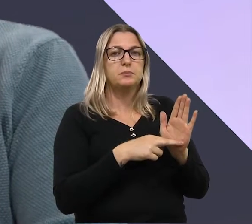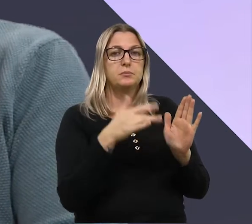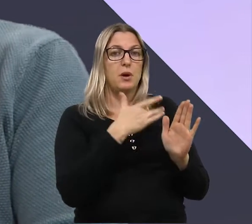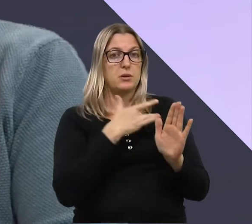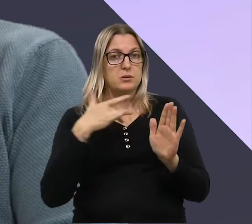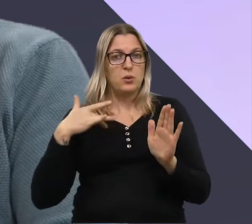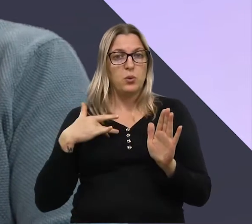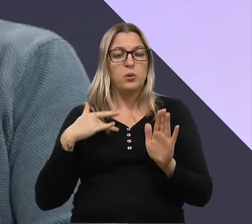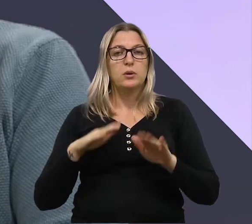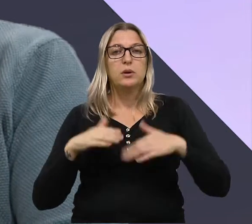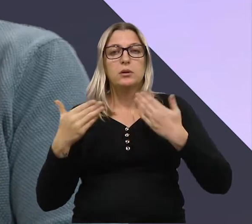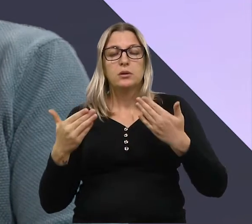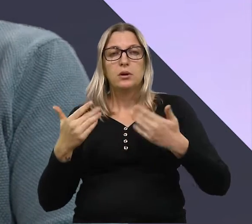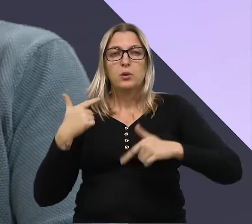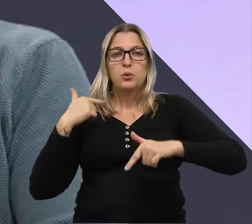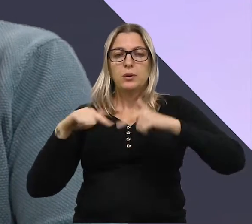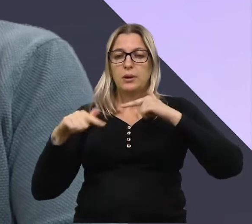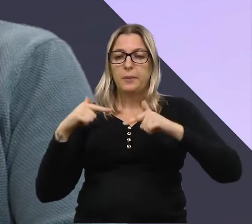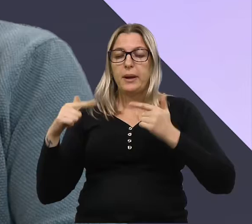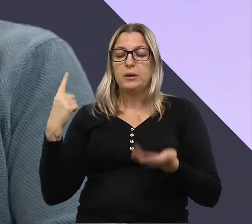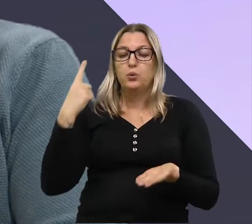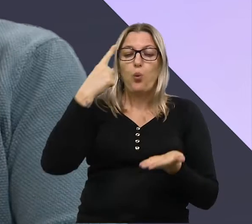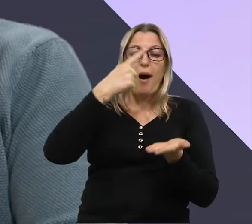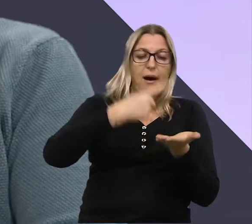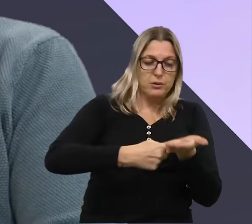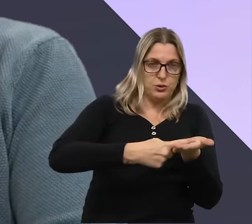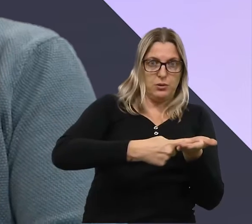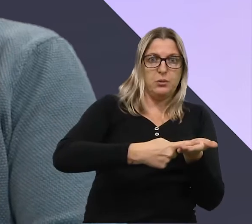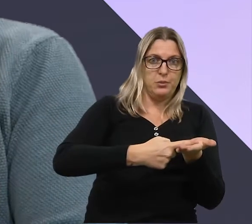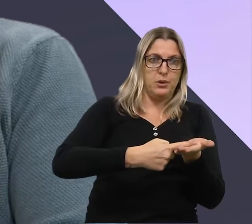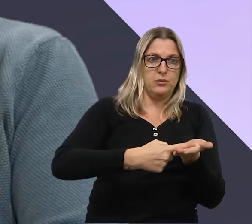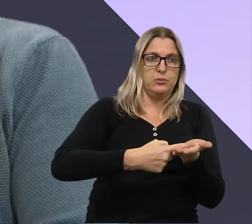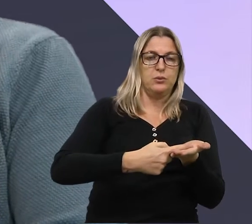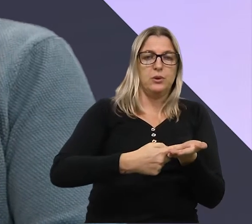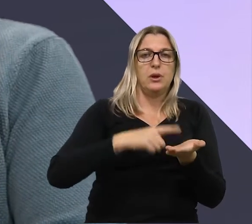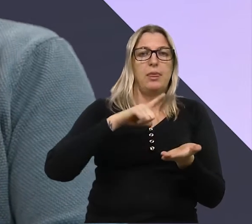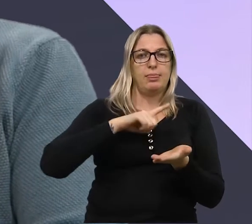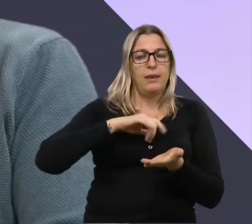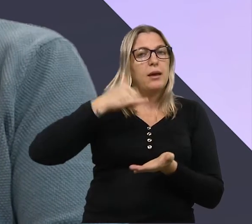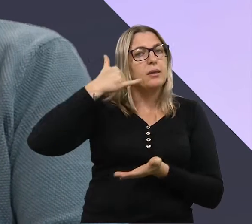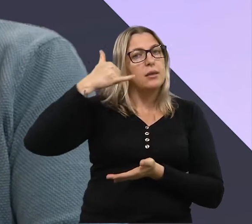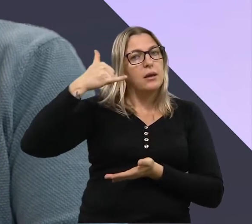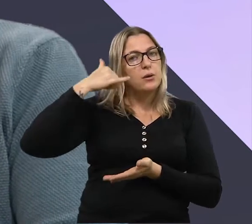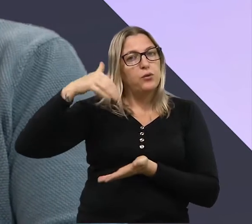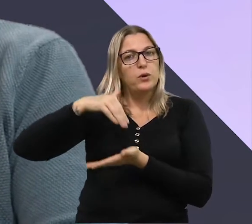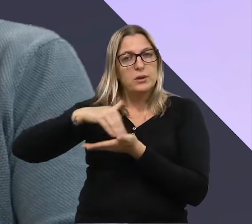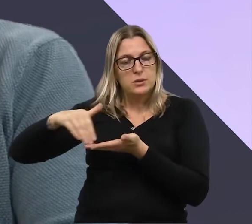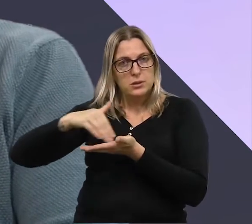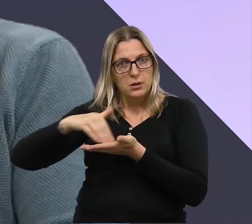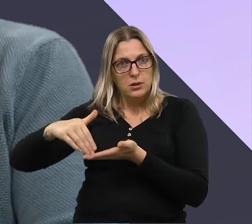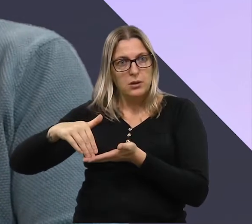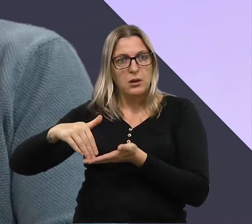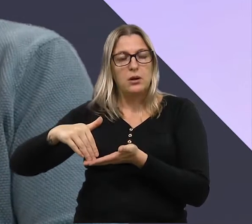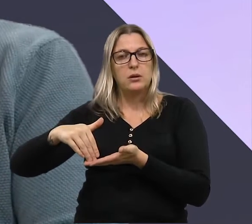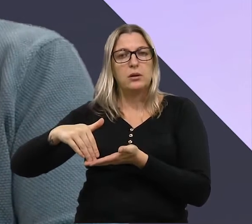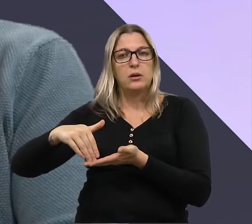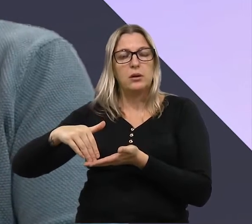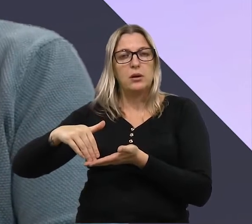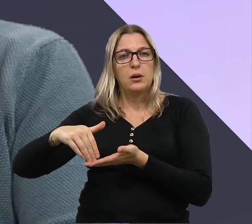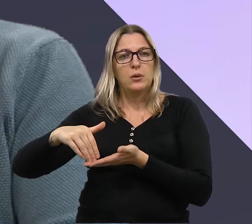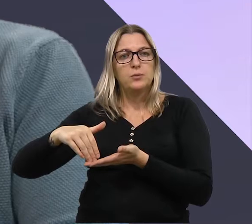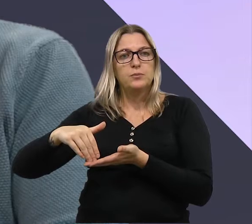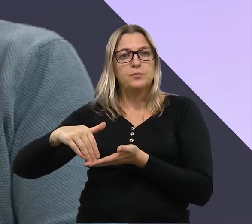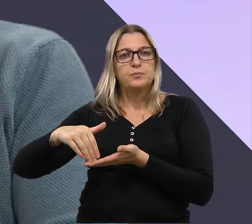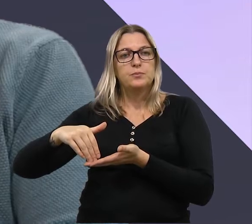pela saúde né então nós estamos trabalhando com agendamento momento nós temos um telefone da secretaria que é o